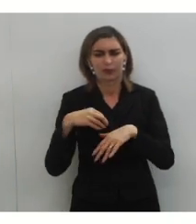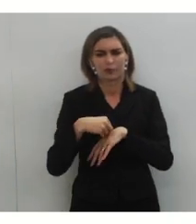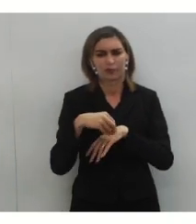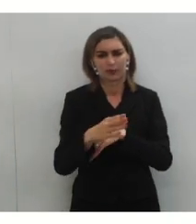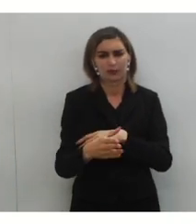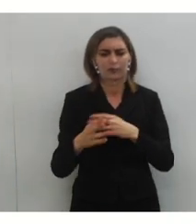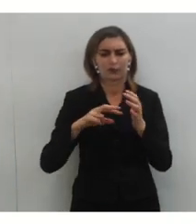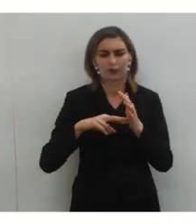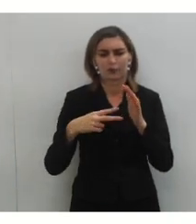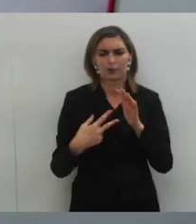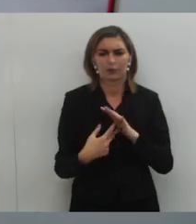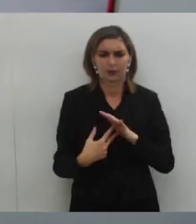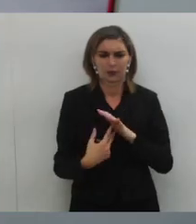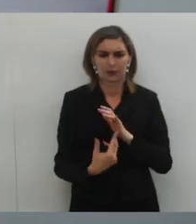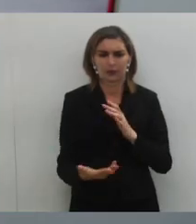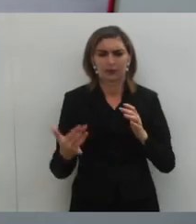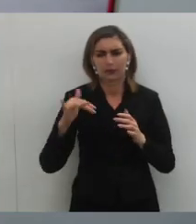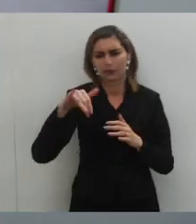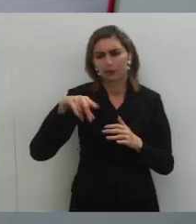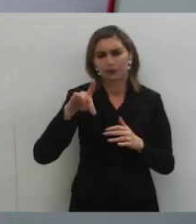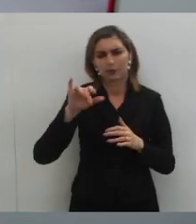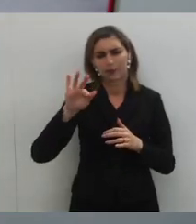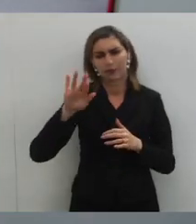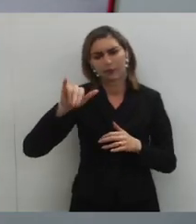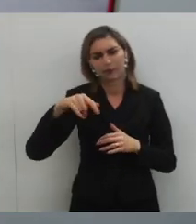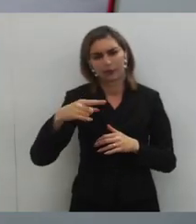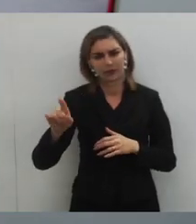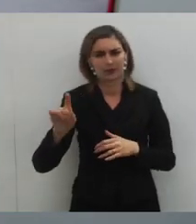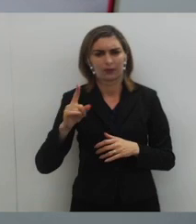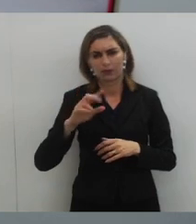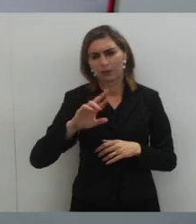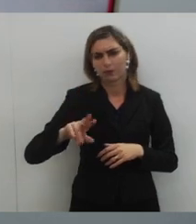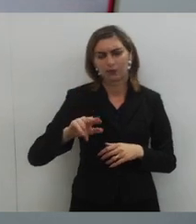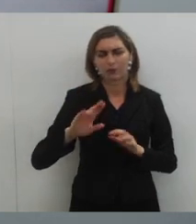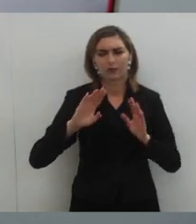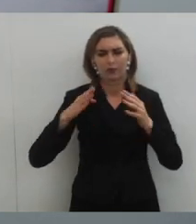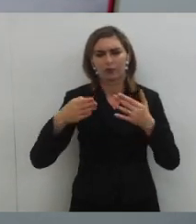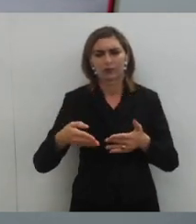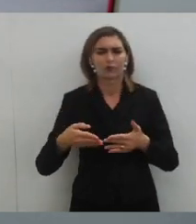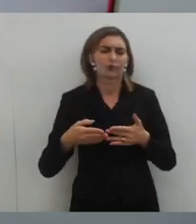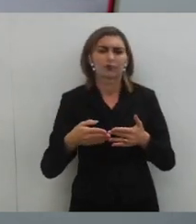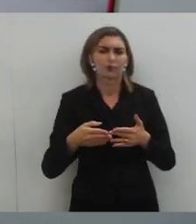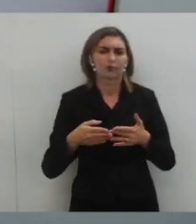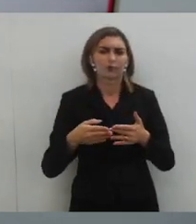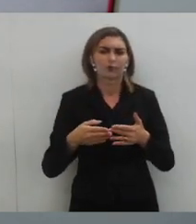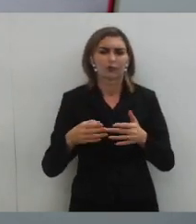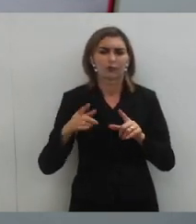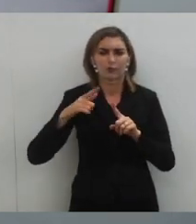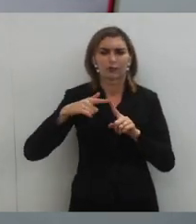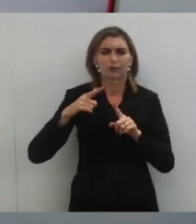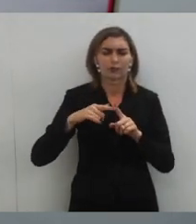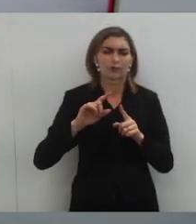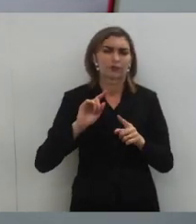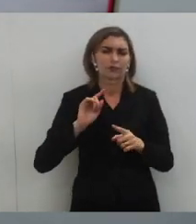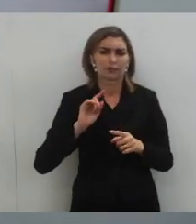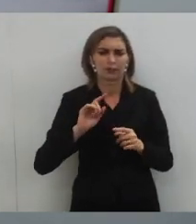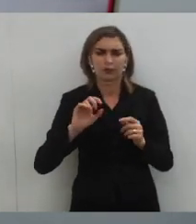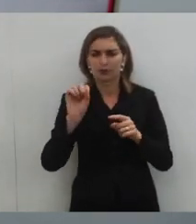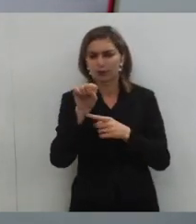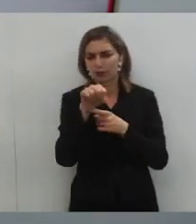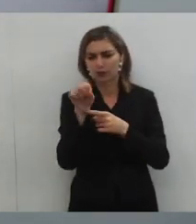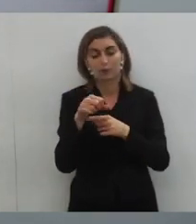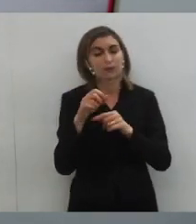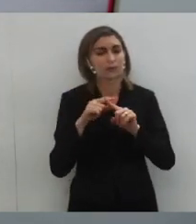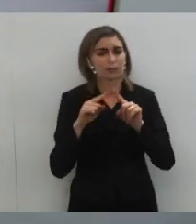um sentido de indefinição não é o foco da classificação do tipo do sujeito, tá?